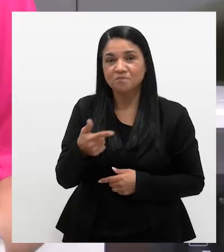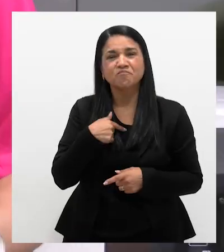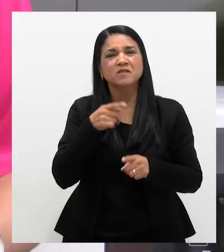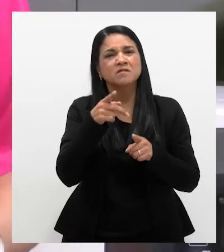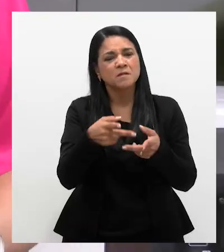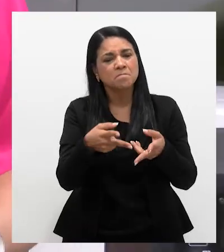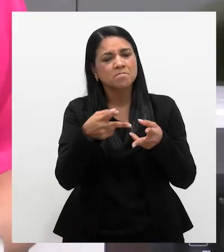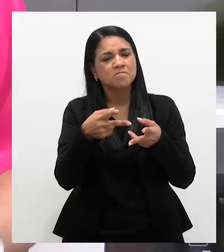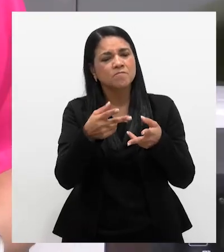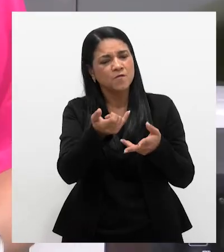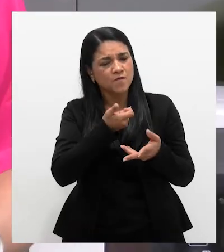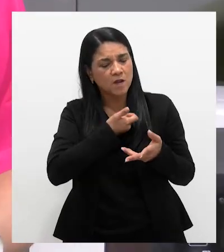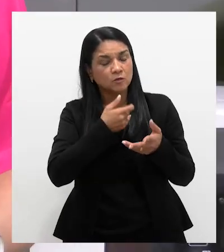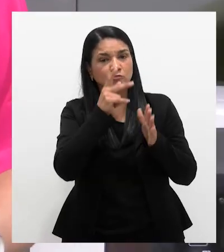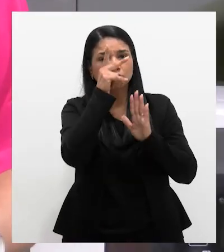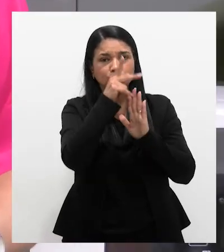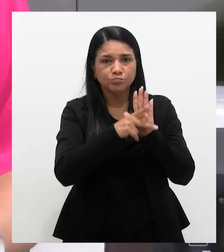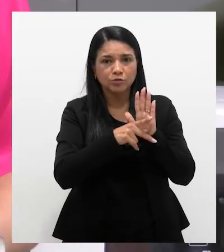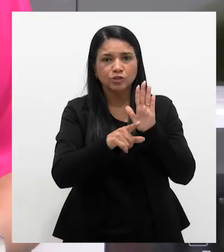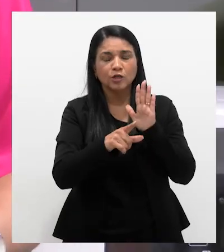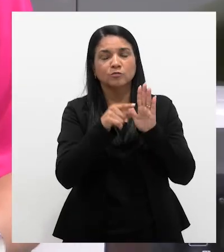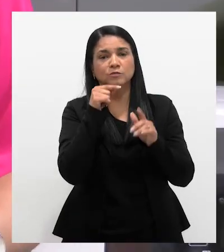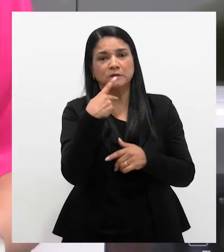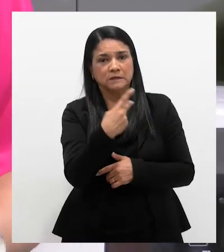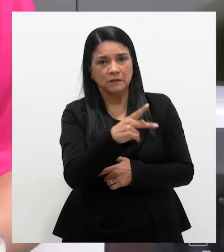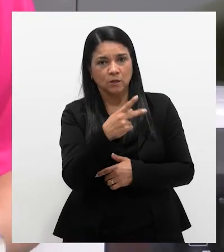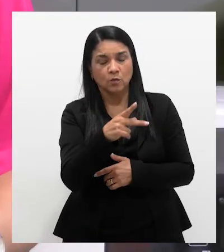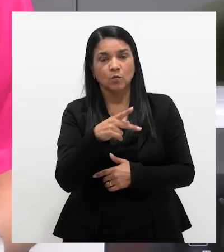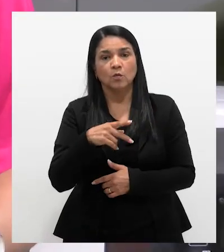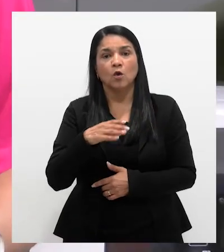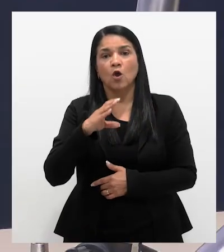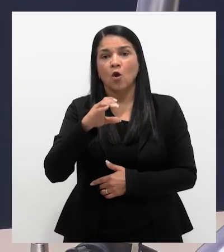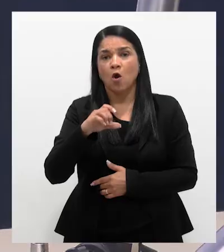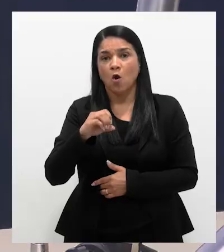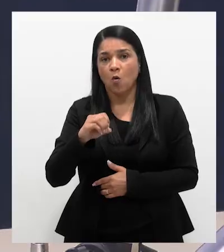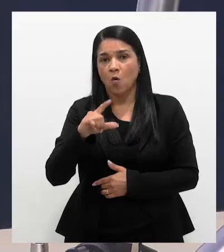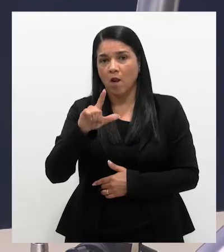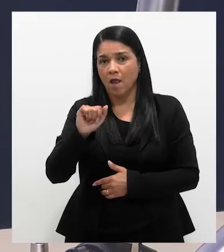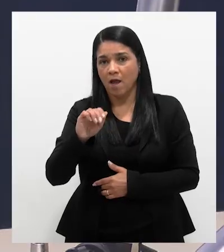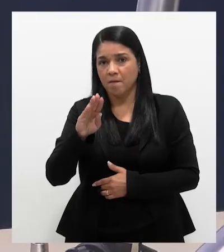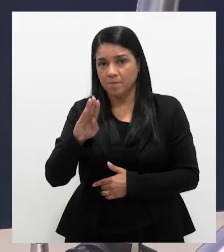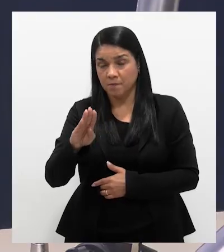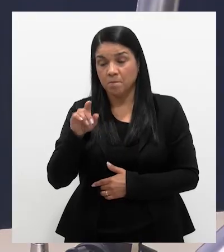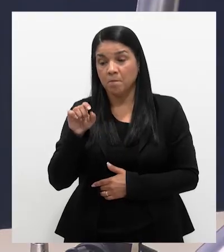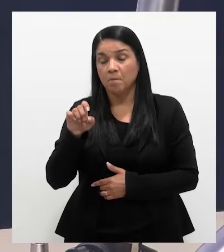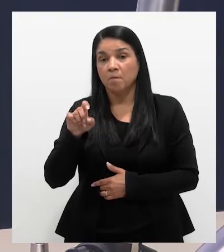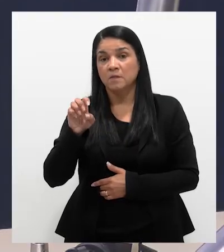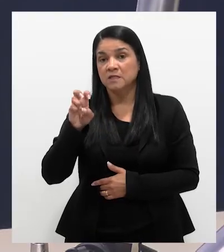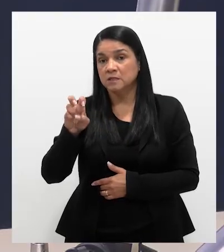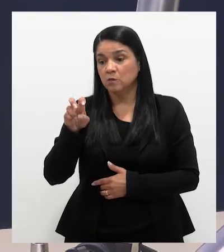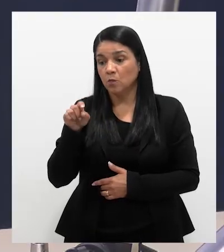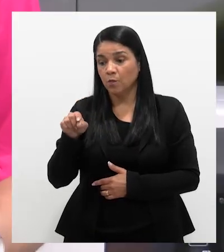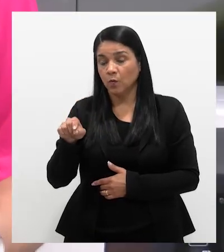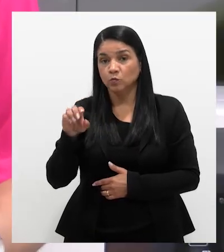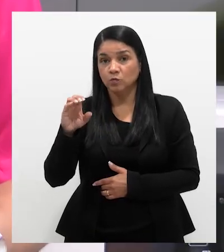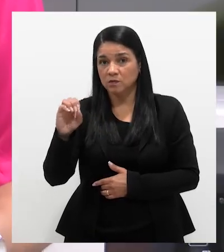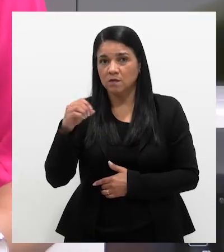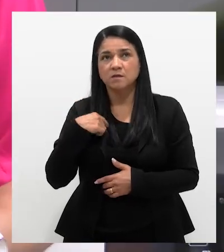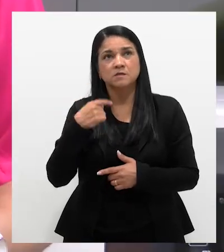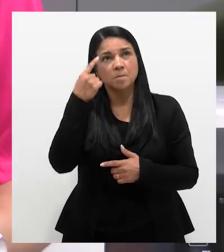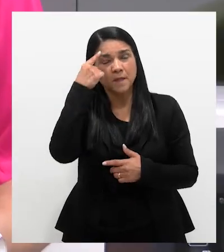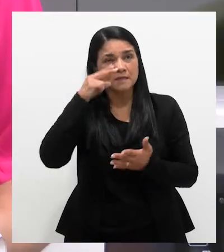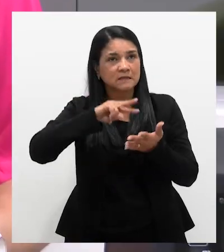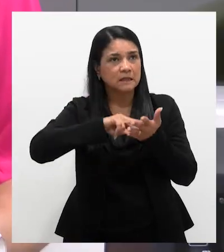também num projeto seu que é o Colab 5.0, não é Sim. isso? Você pode explicar pra gente o que é Sim. Colab 5? Porque a gente entende de Colab, né? Postar